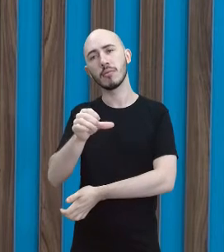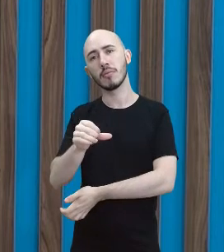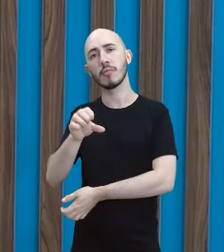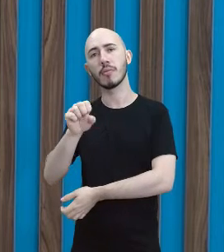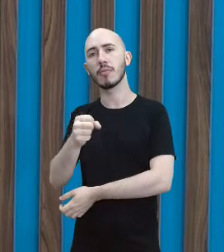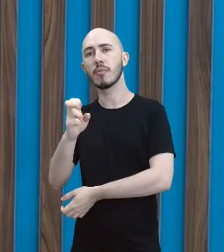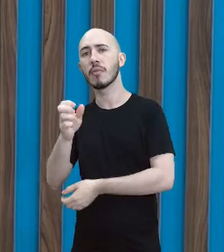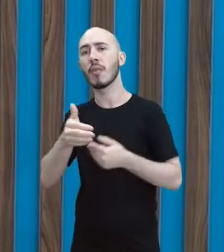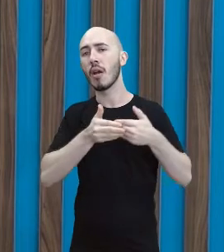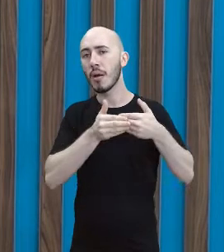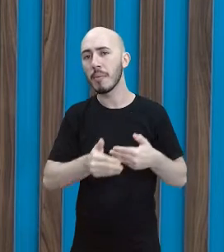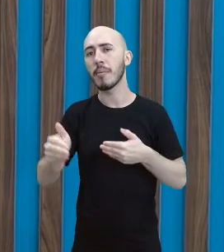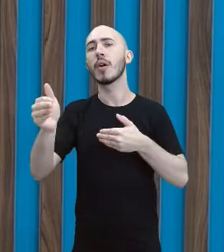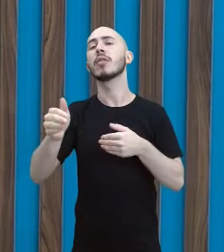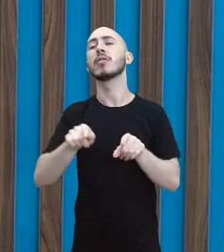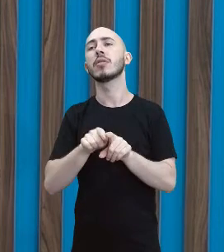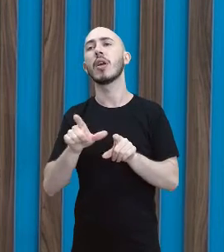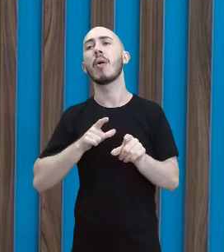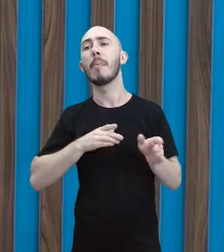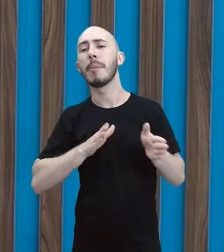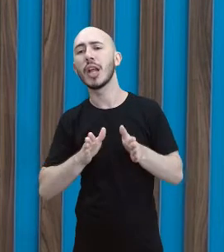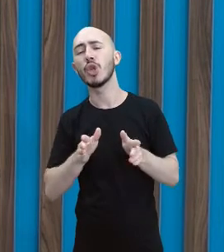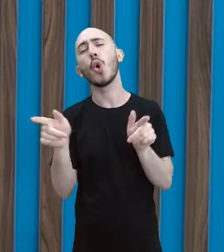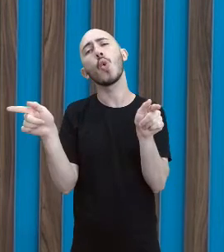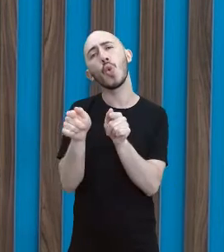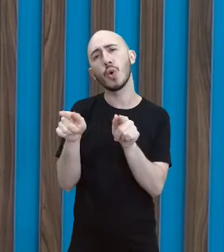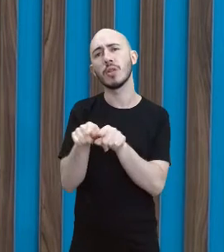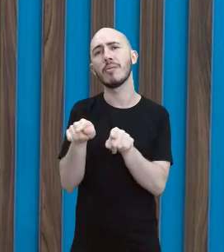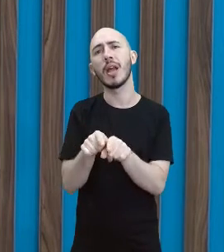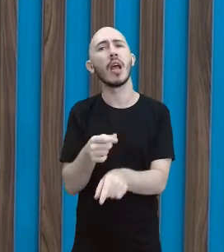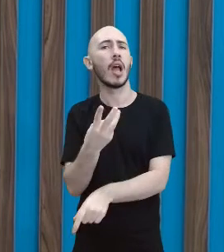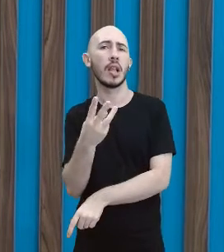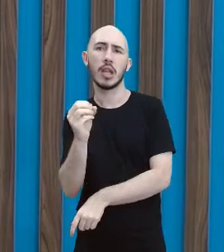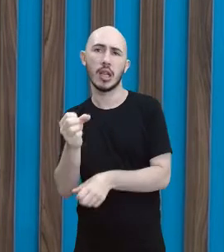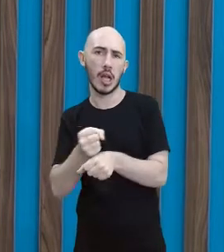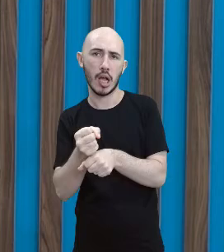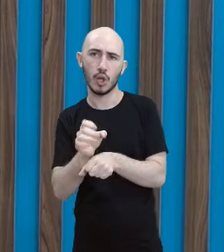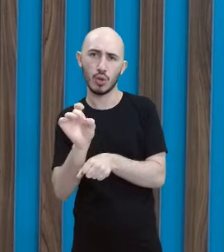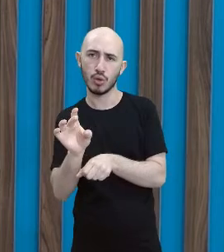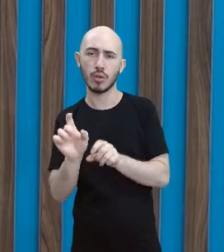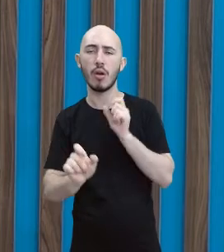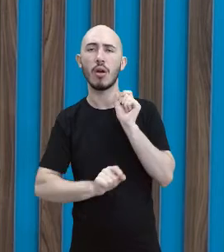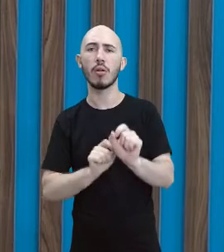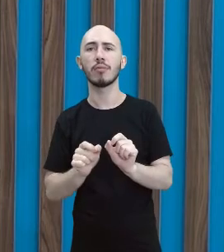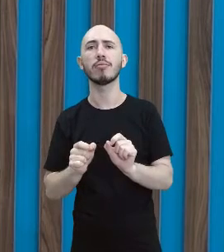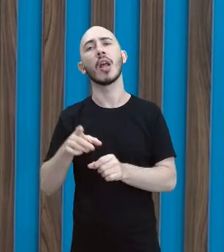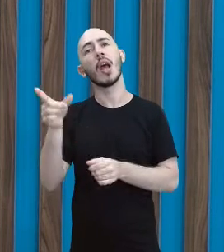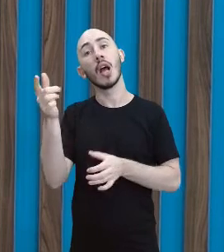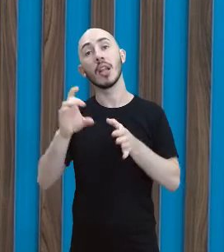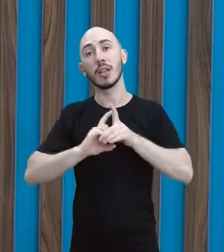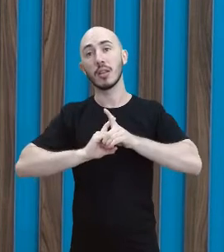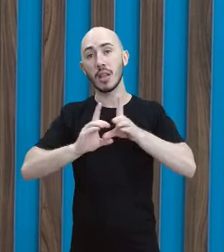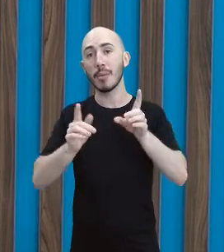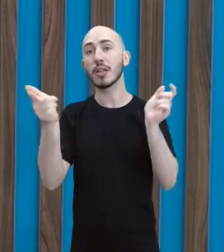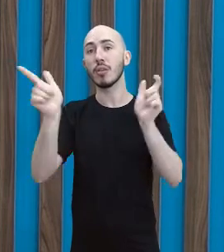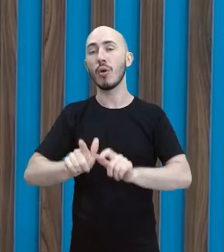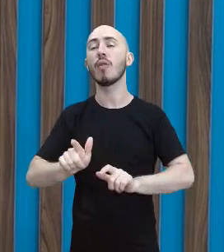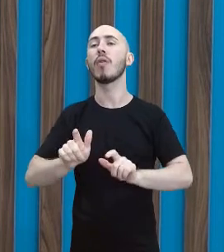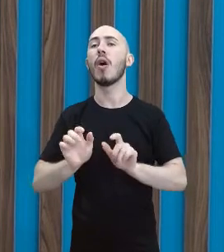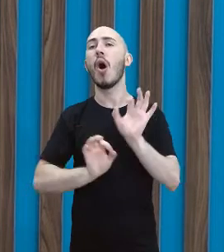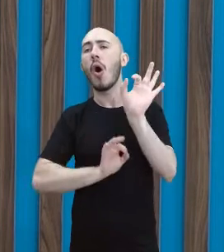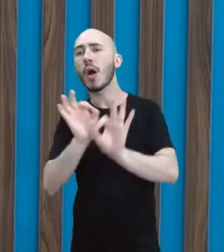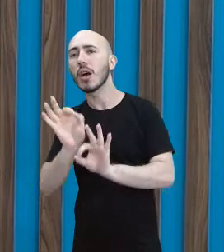1985, 88, a gente tem um período curto, né, pouco mais de 30 anos, desse processo de redemocratização, de